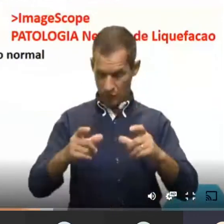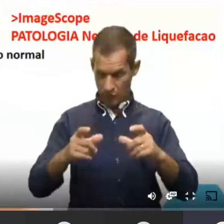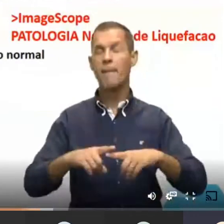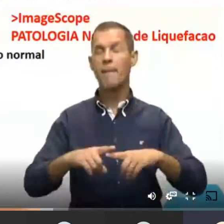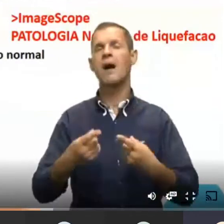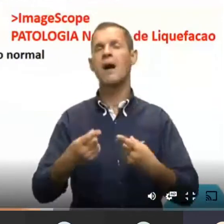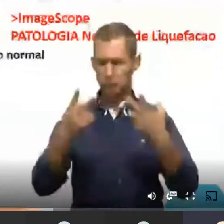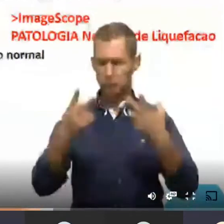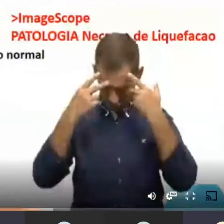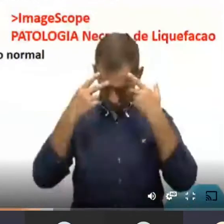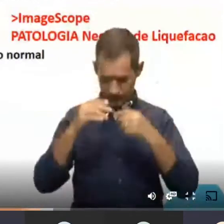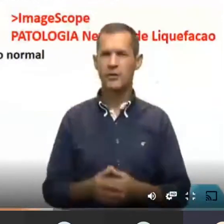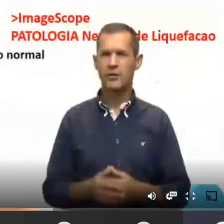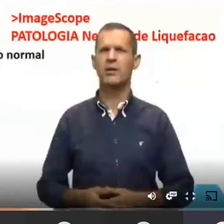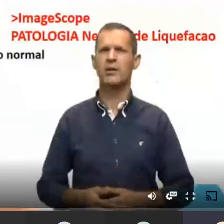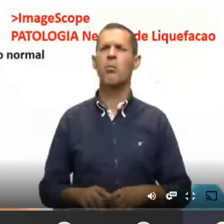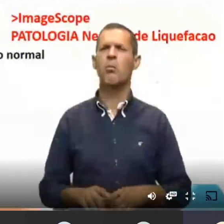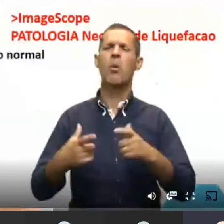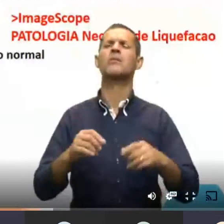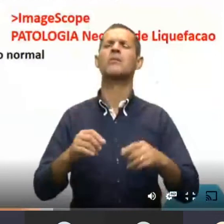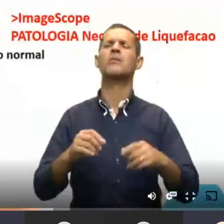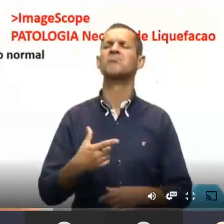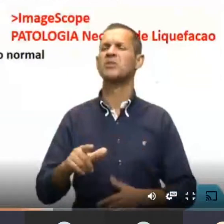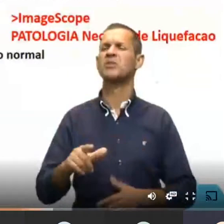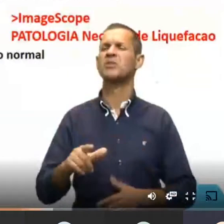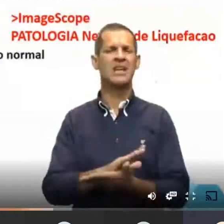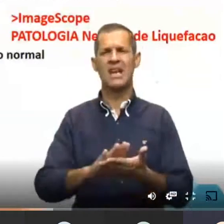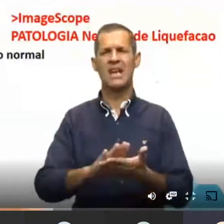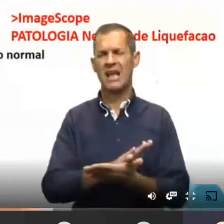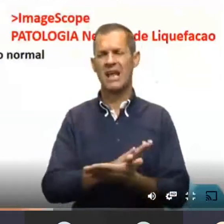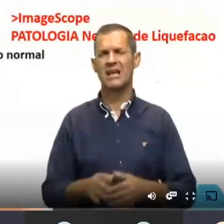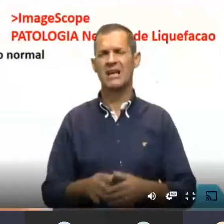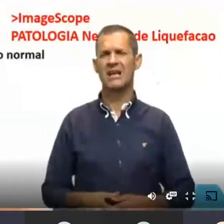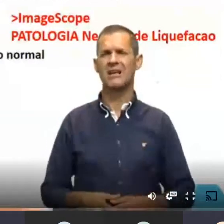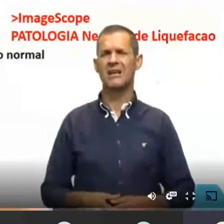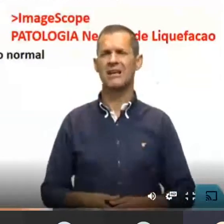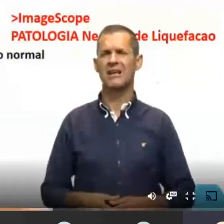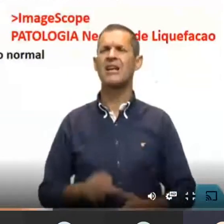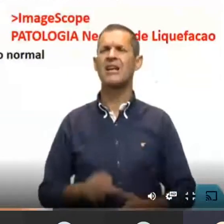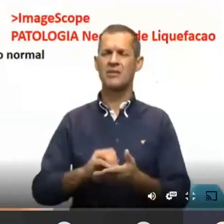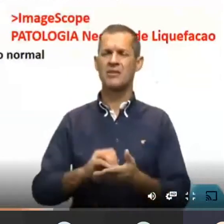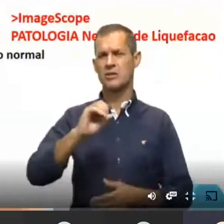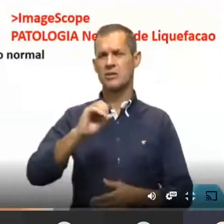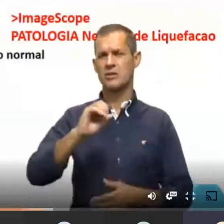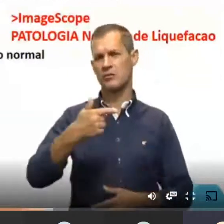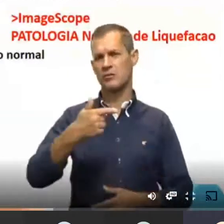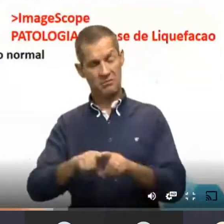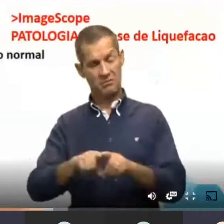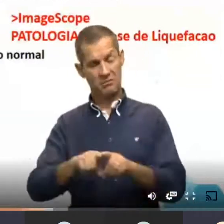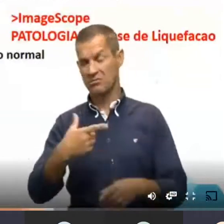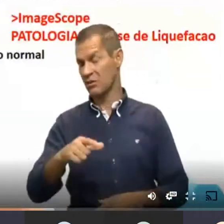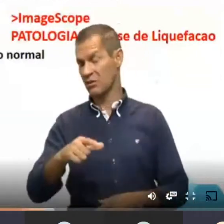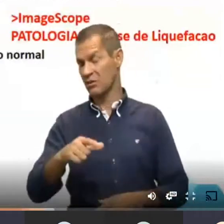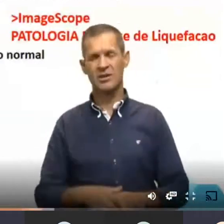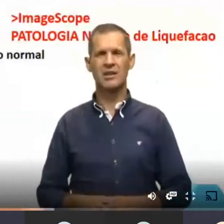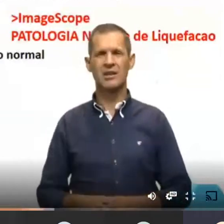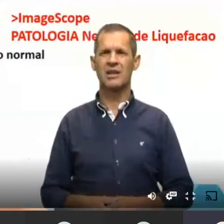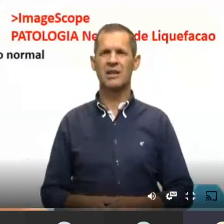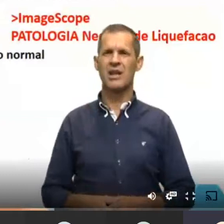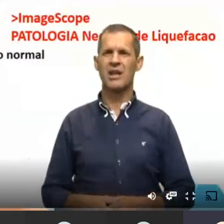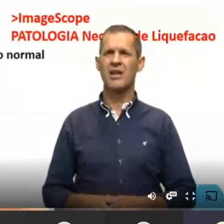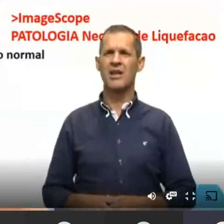região normal, né? Uma região que não houve queda de aporte de oxigênio, muito menos queda